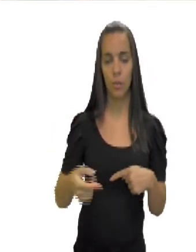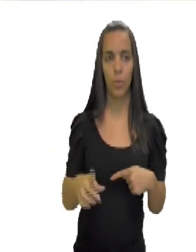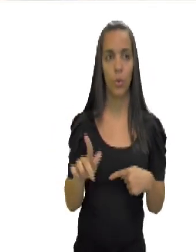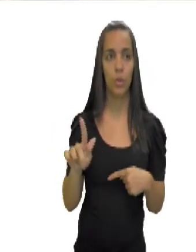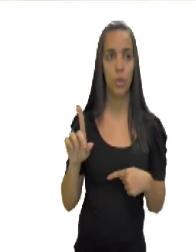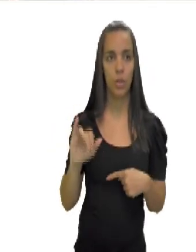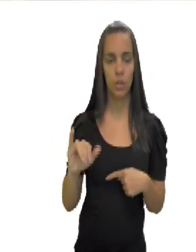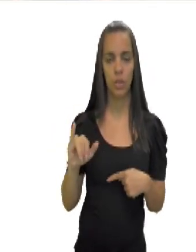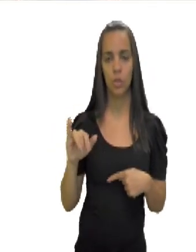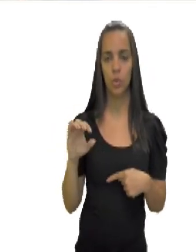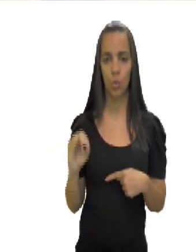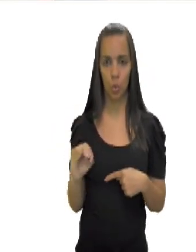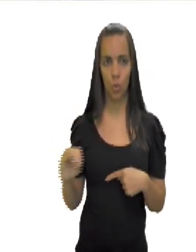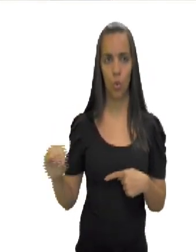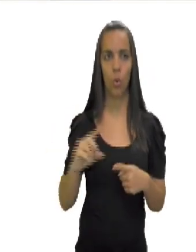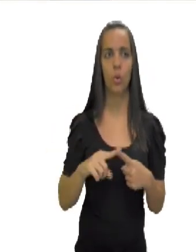ânus.